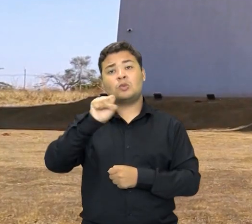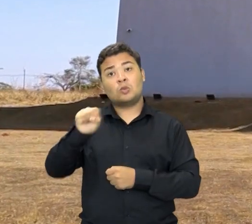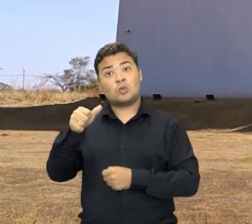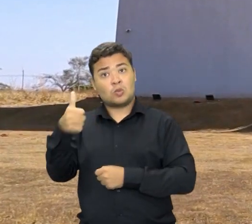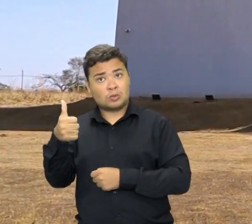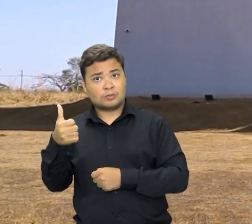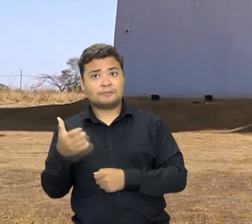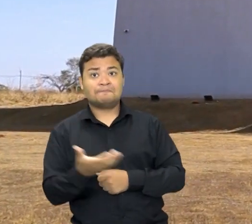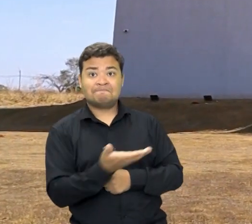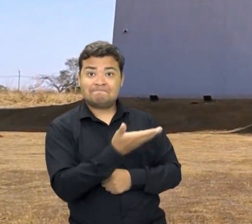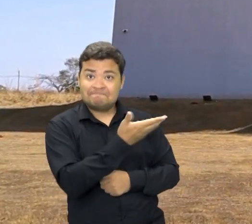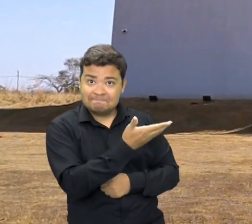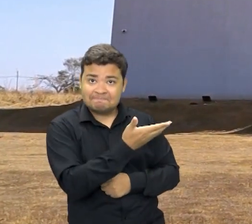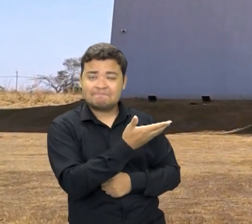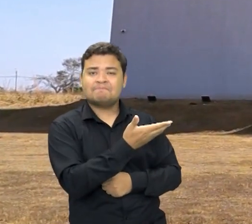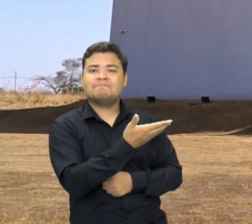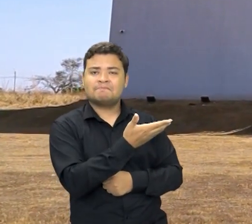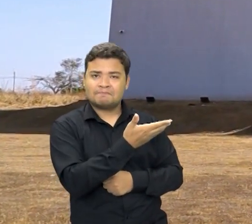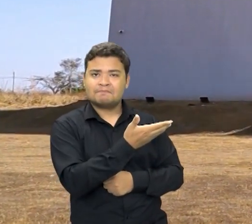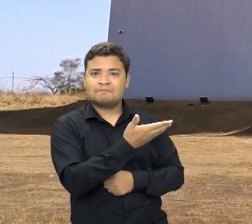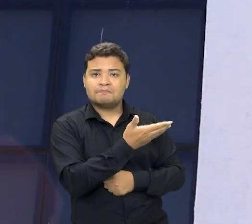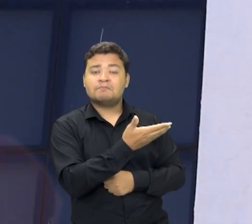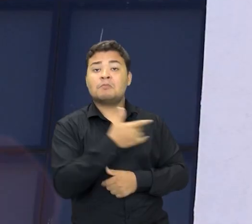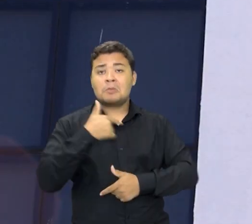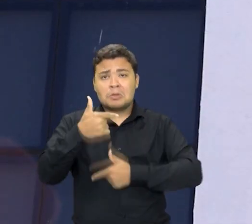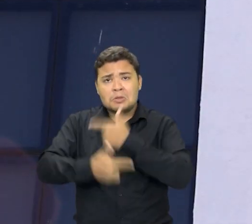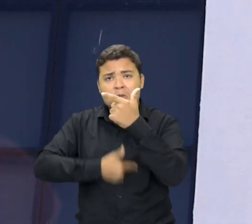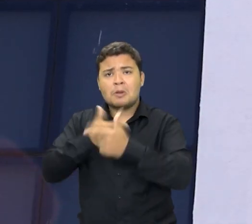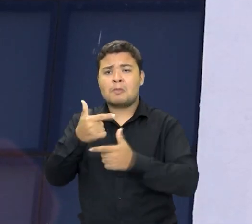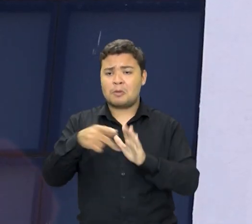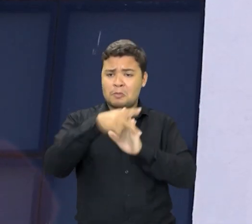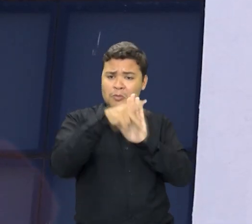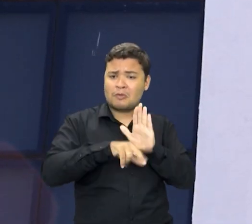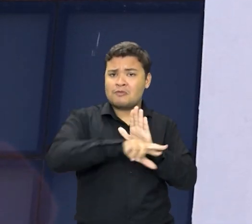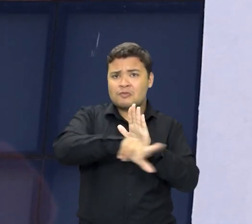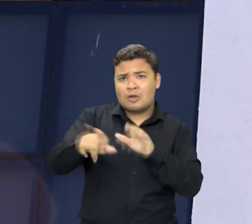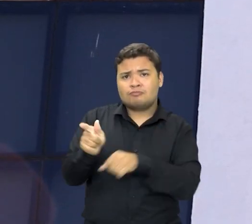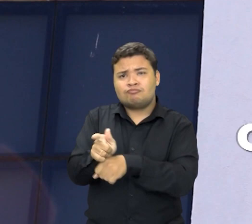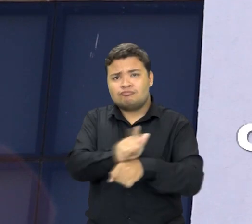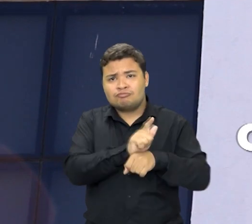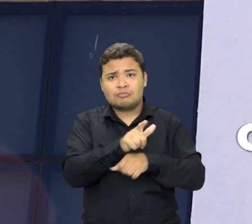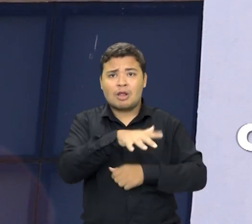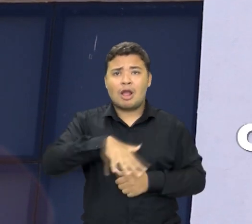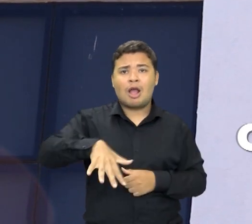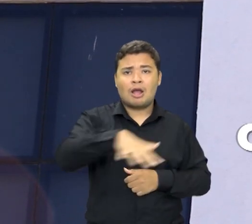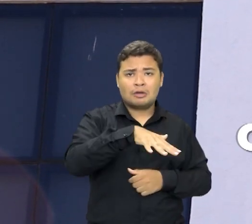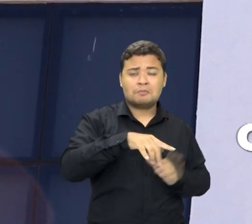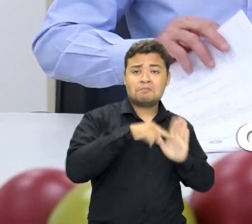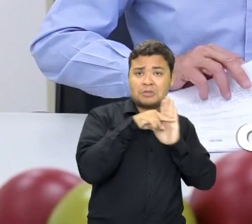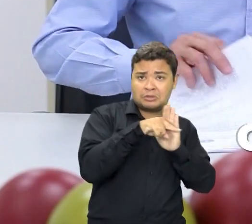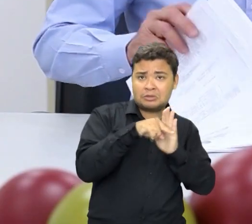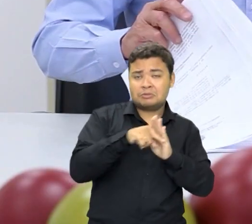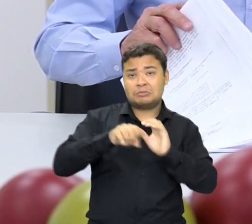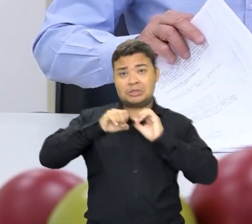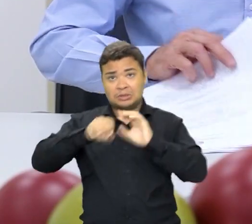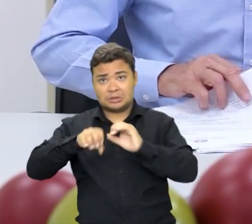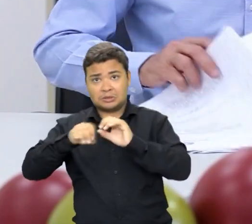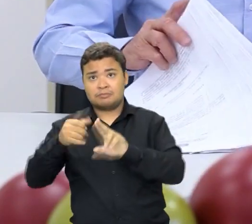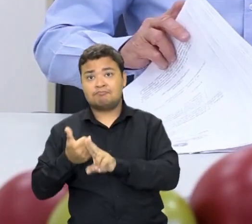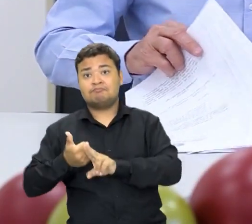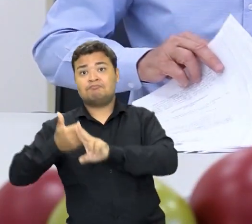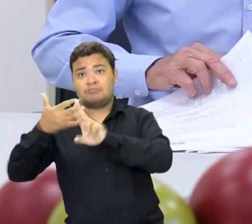Desde 1981, a Fundação de Apoio à Pesquisa, a FUNAP, trabalha com a gestão de projetos de